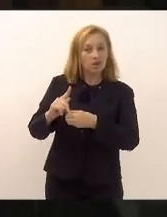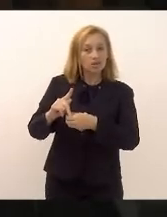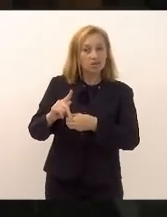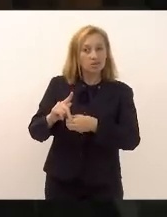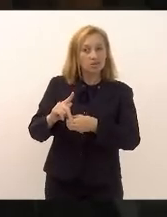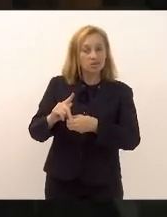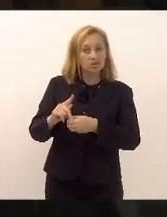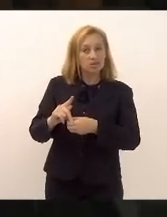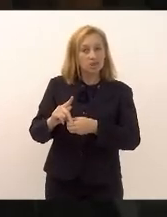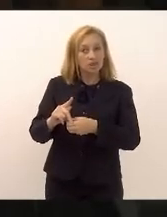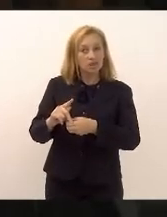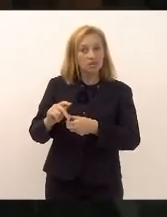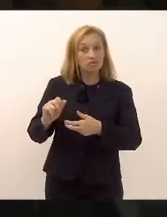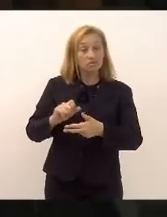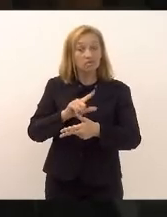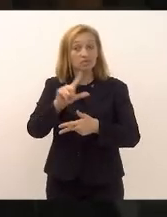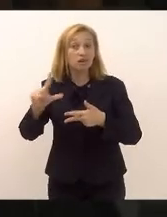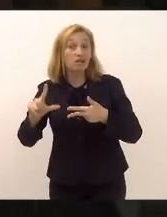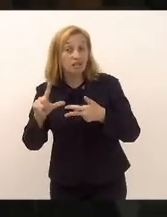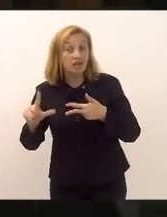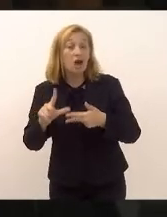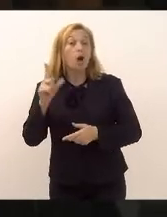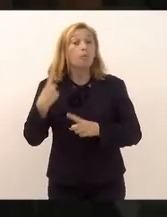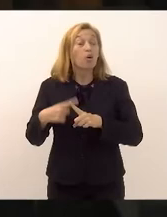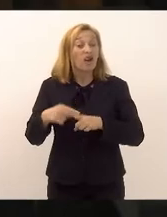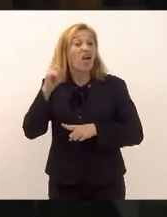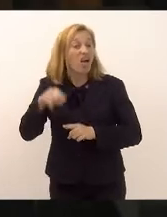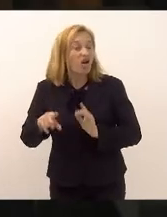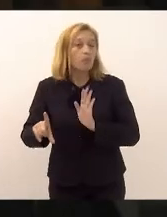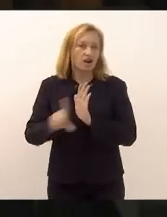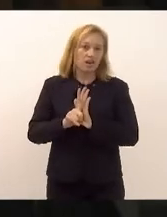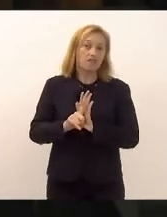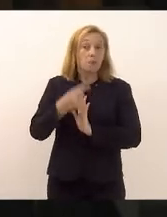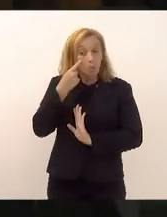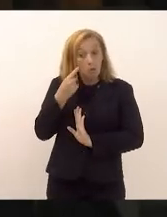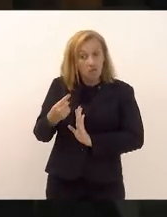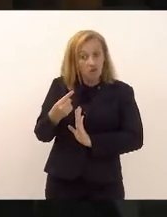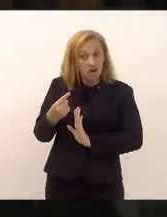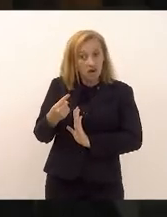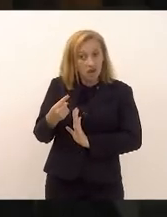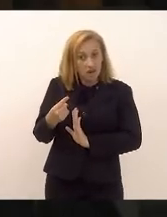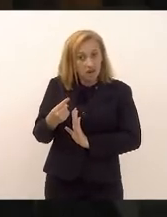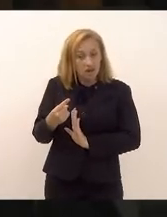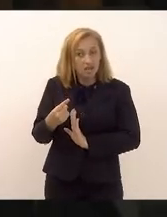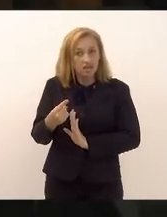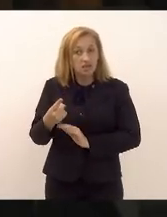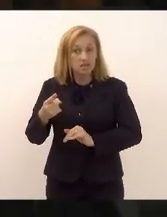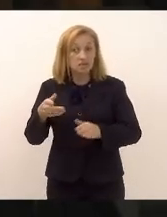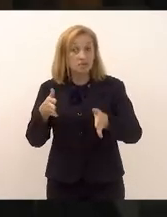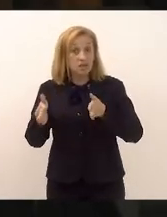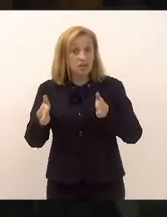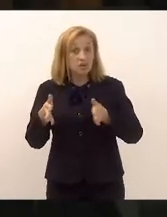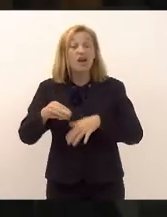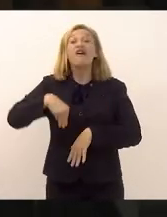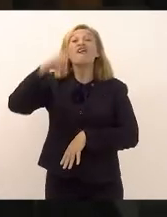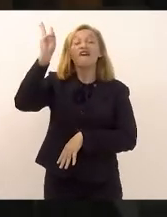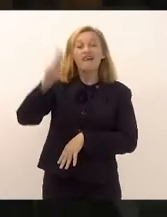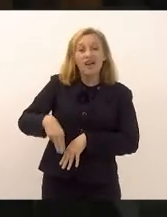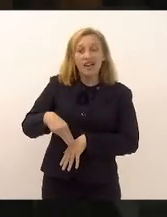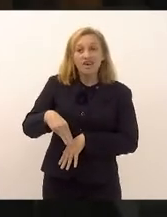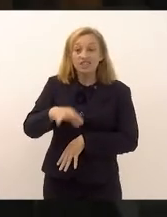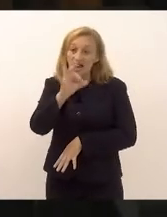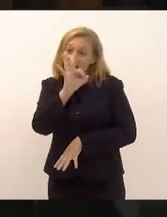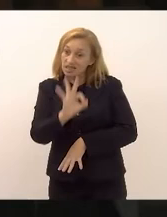Assembleia Legislativa, né, porque é uma lei, né. E vamos ver nesse litígio quem tem a